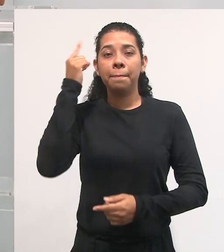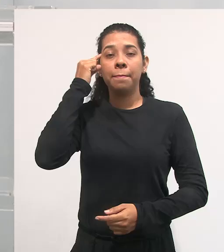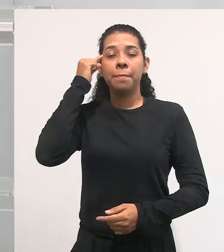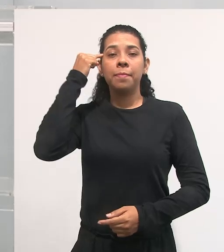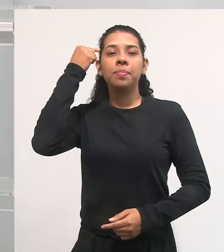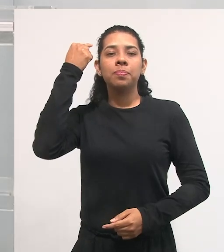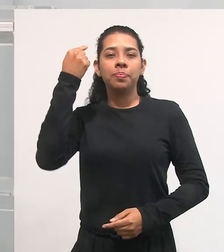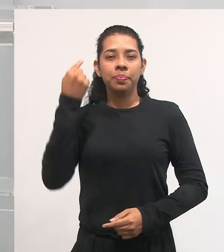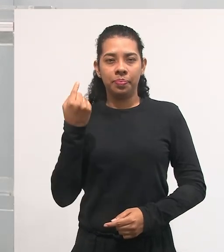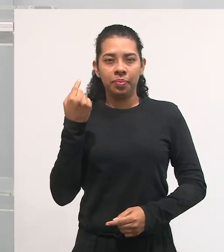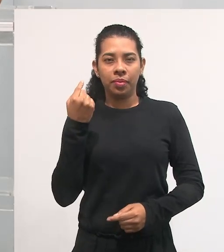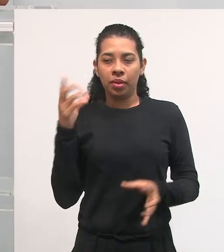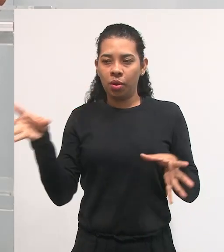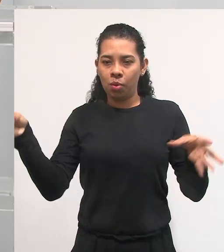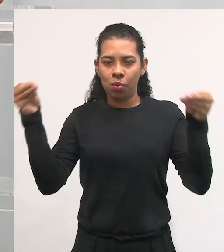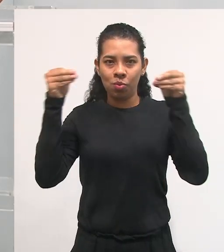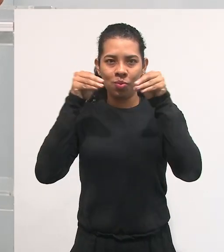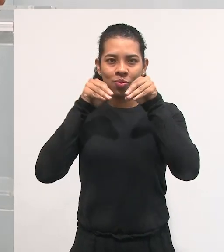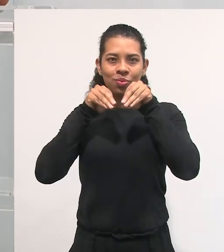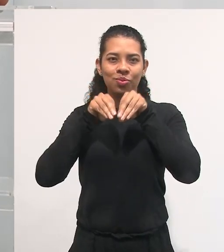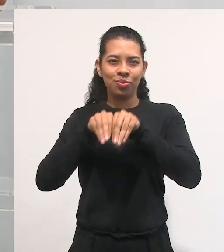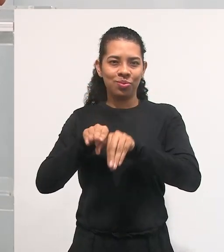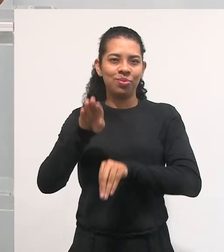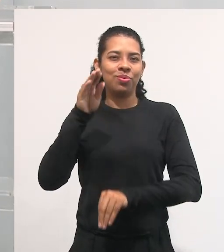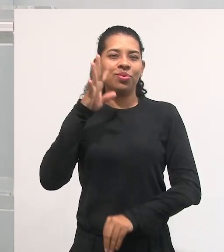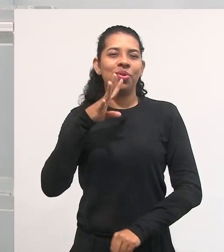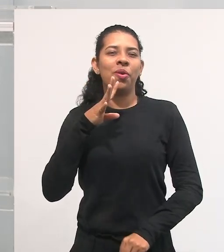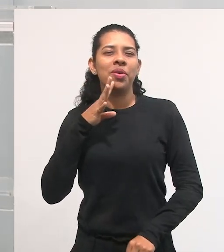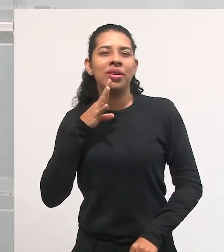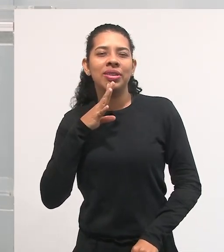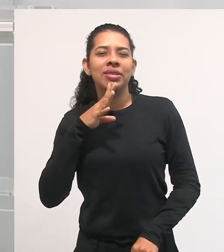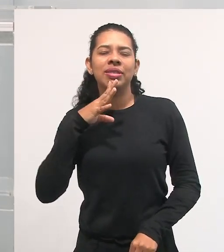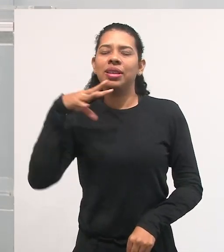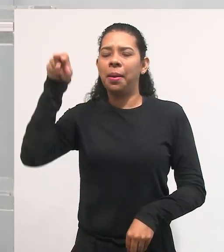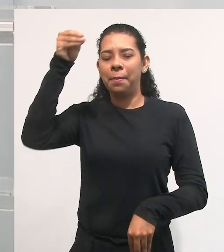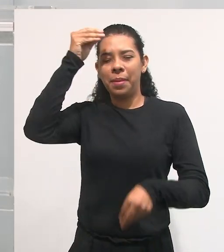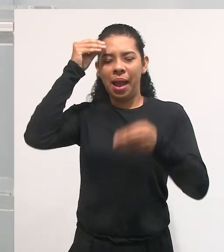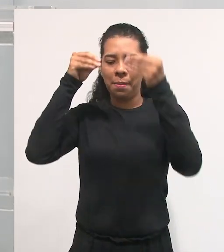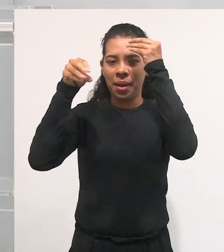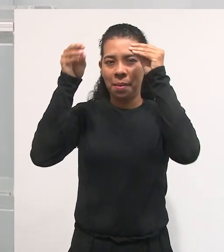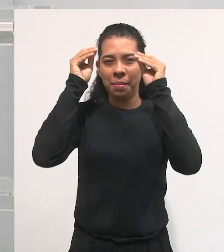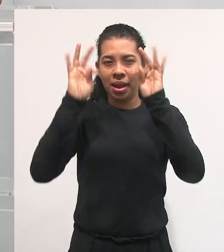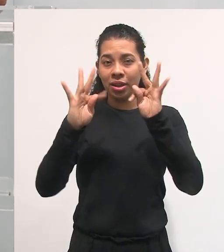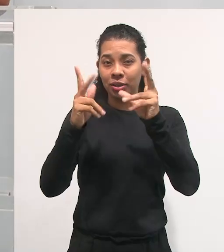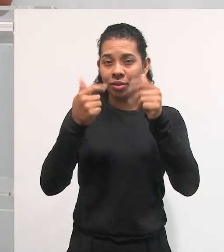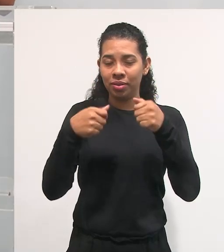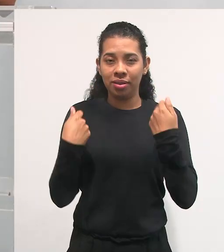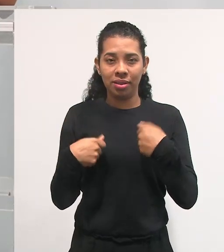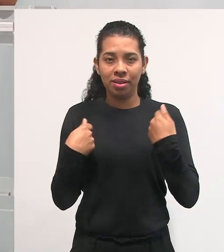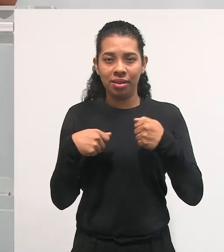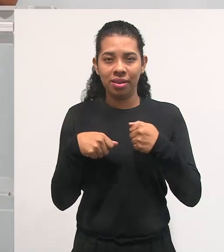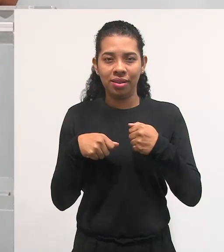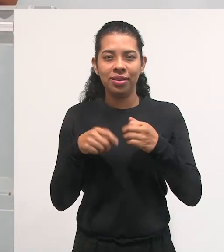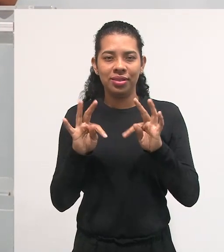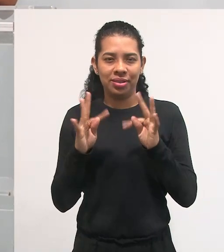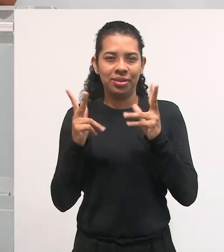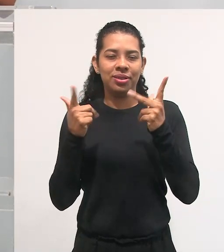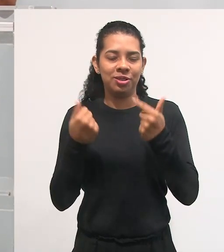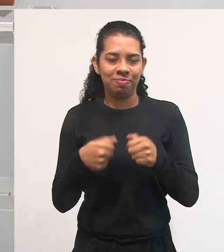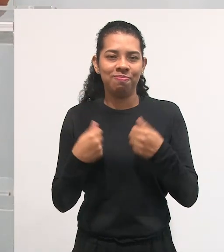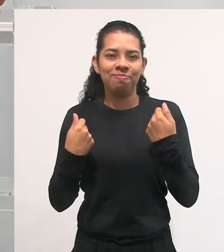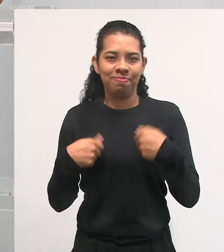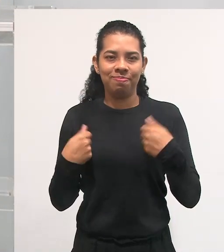forma Especialmente Para pensar a partir desses conteúdos desses conhecimentos que eram necessários todos